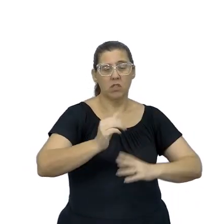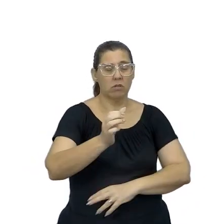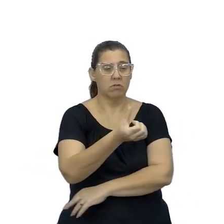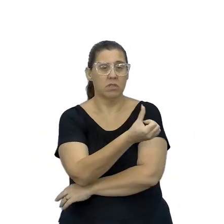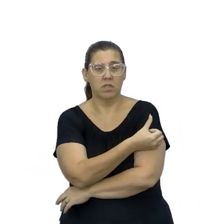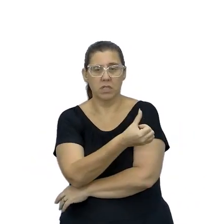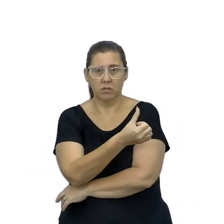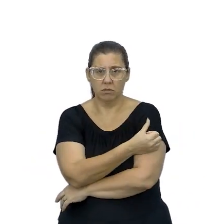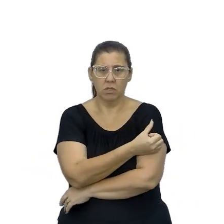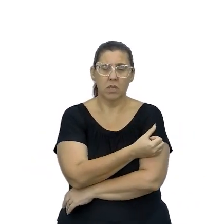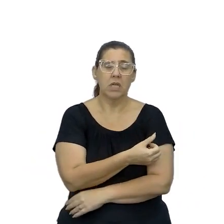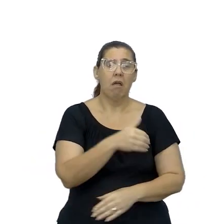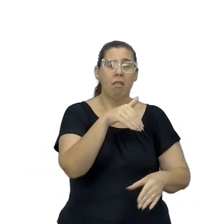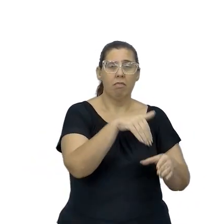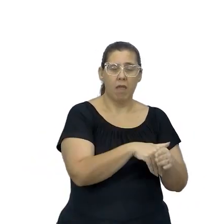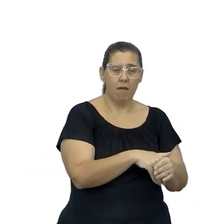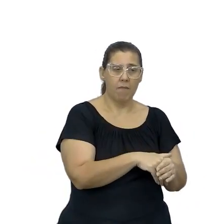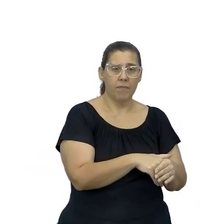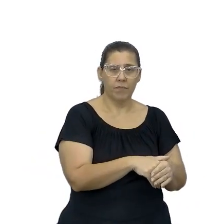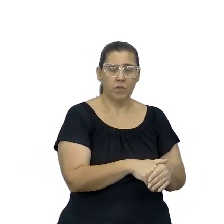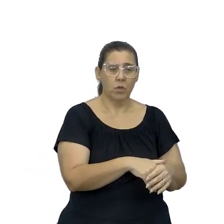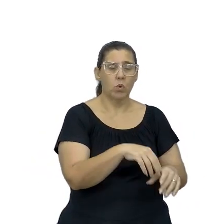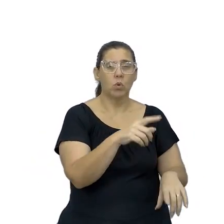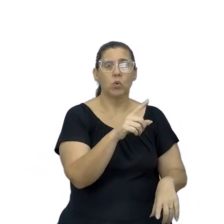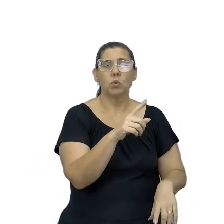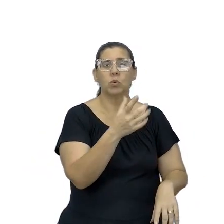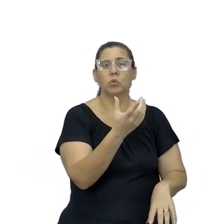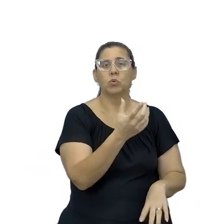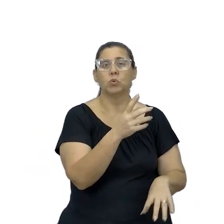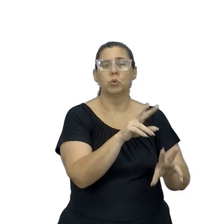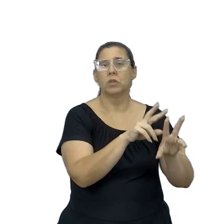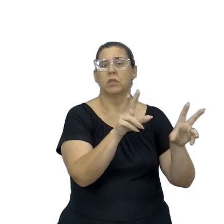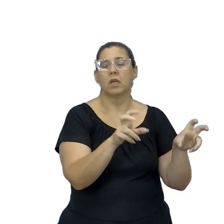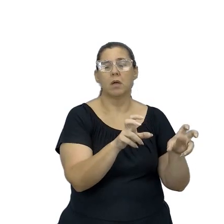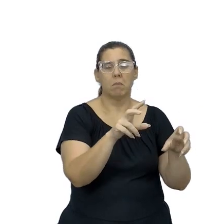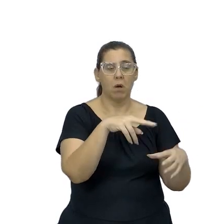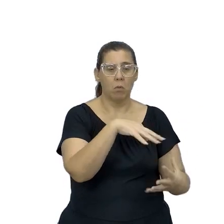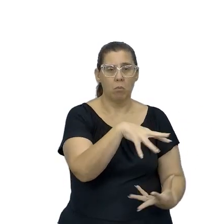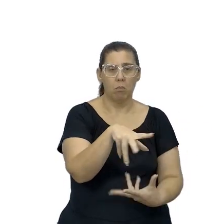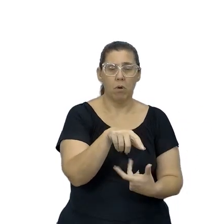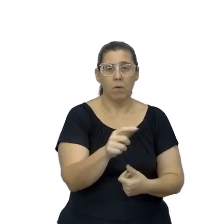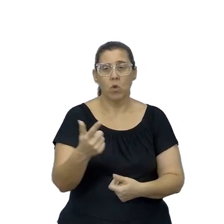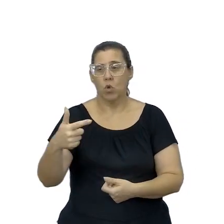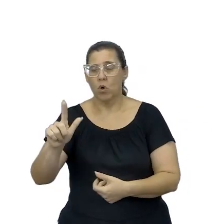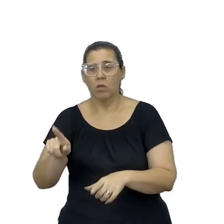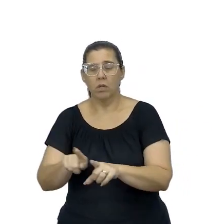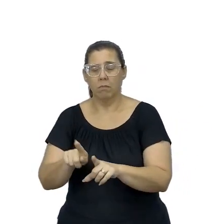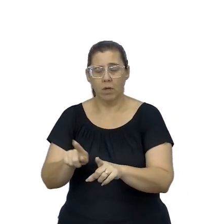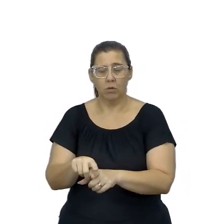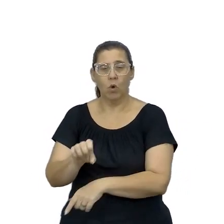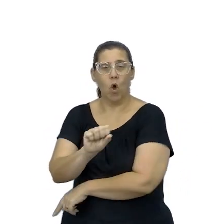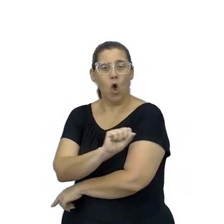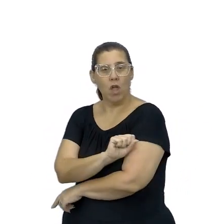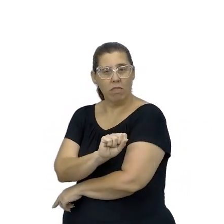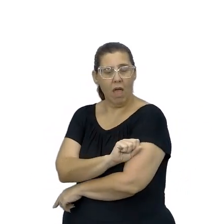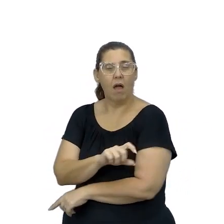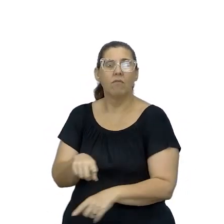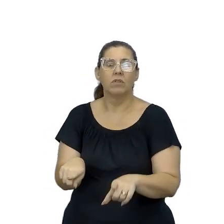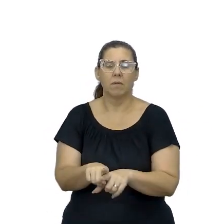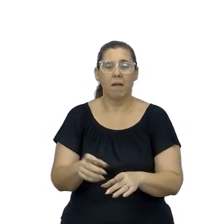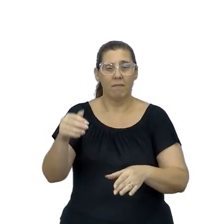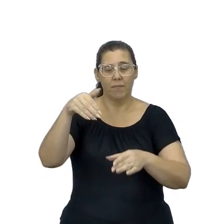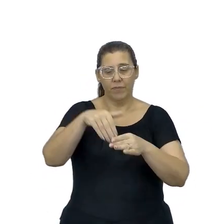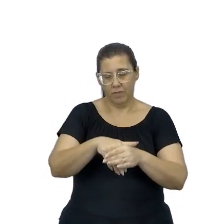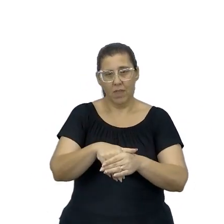ano, dentro lá do eixo, né, da unidade temática de Terra e Universo, e uma outra habilidade do oitavo ano, também dentro